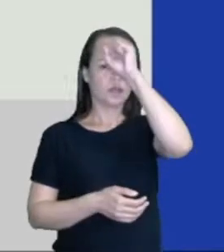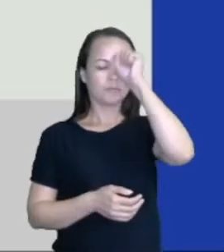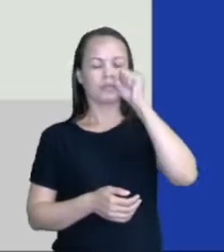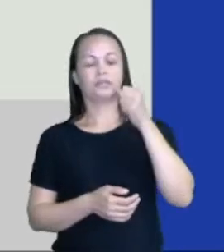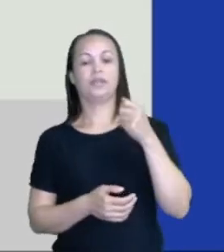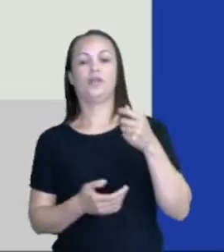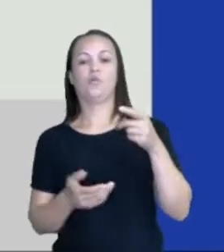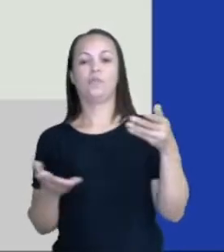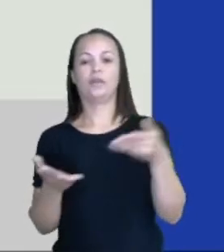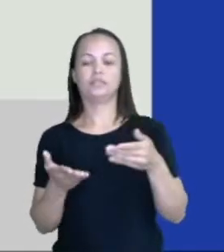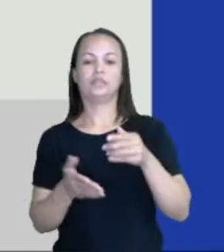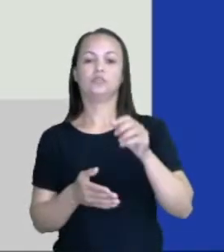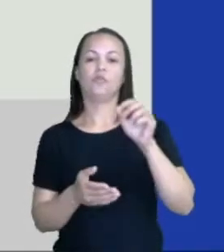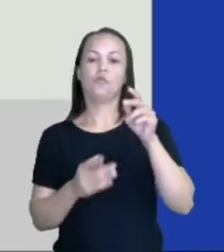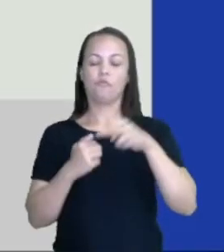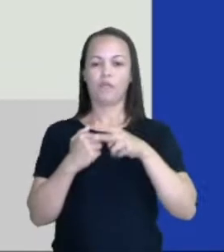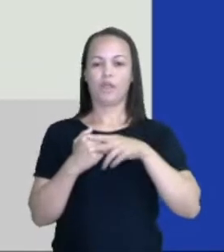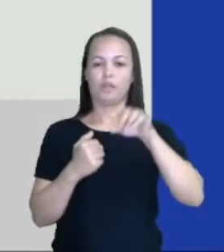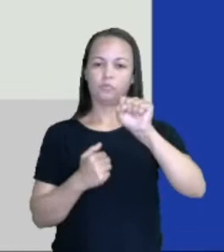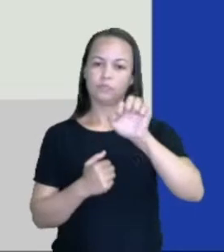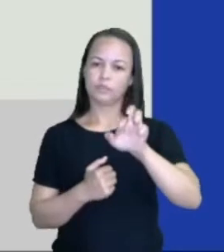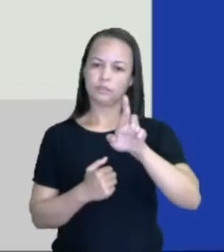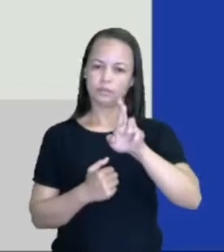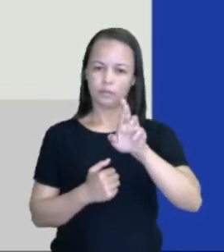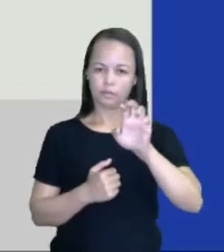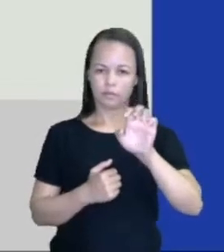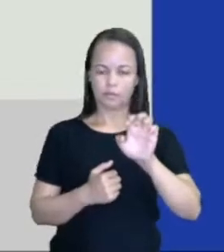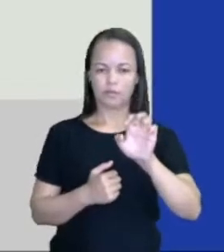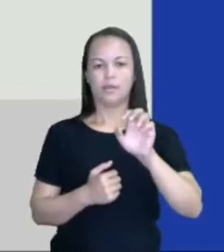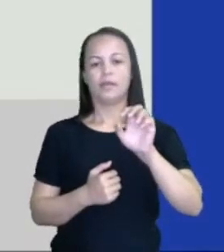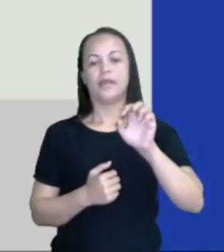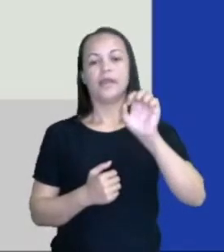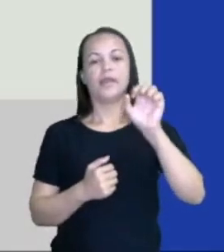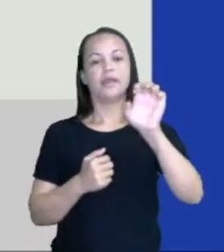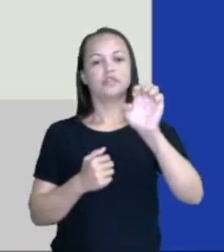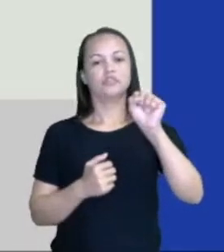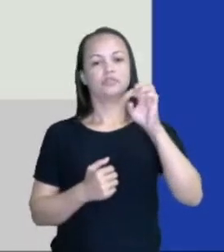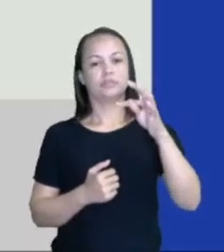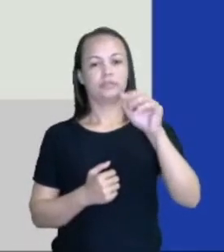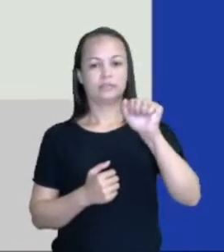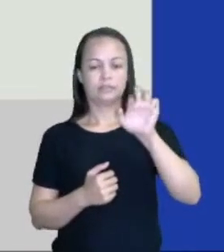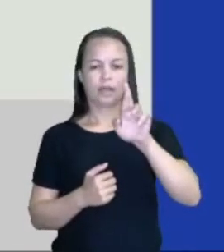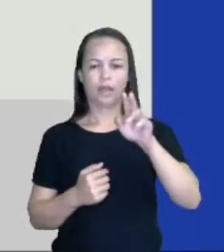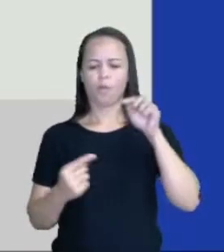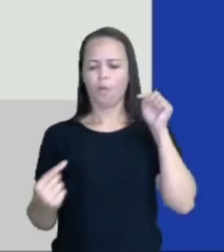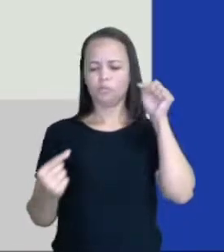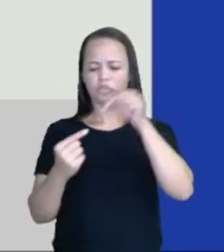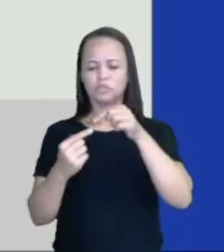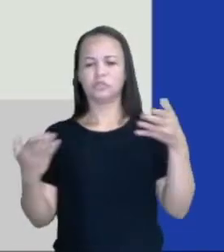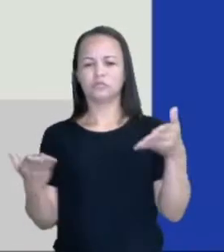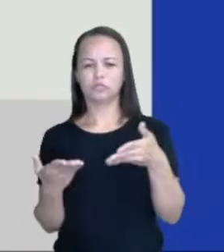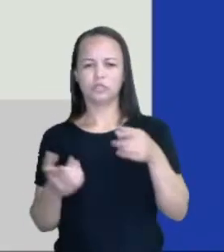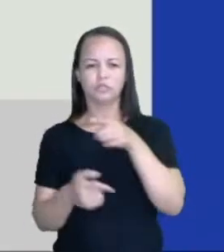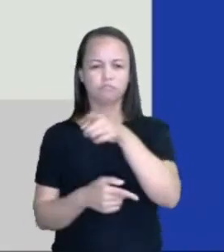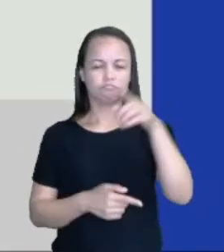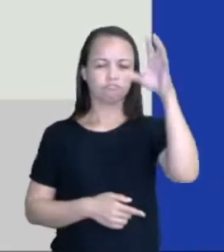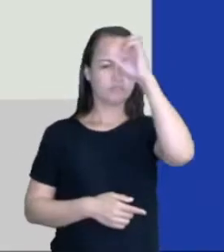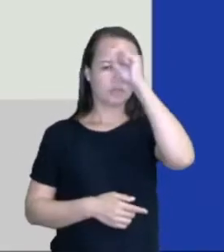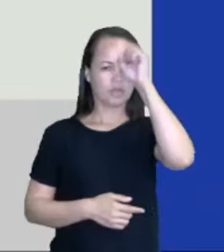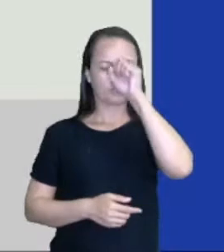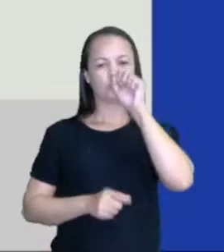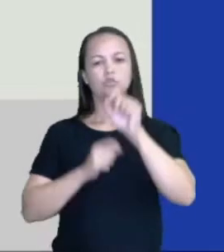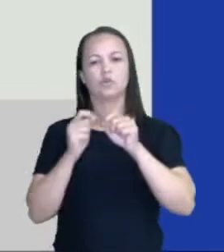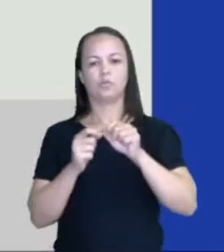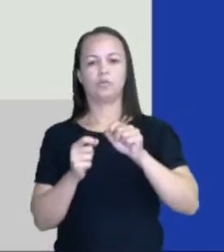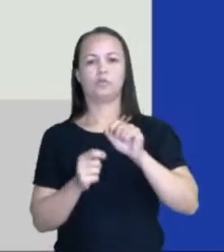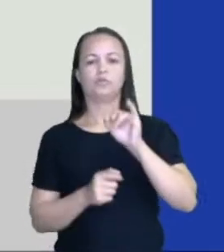indicativo dos verbos ser e estar. O objetivo da nossa aula de hoje é que vocês possam aprender um pouco sobre o modo